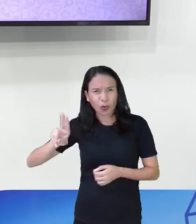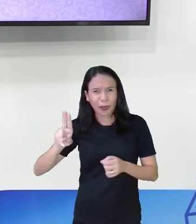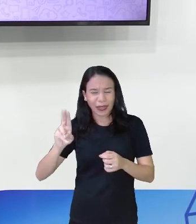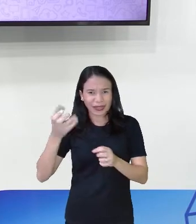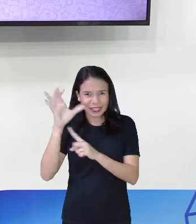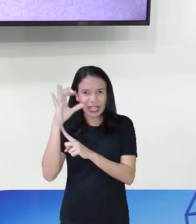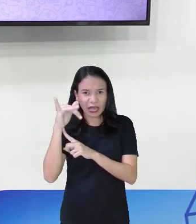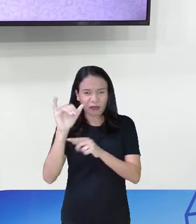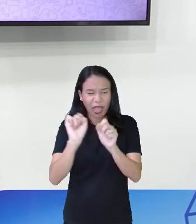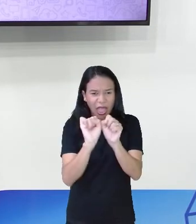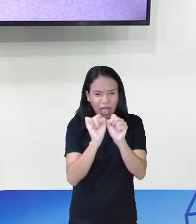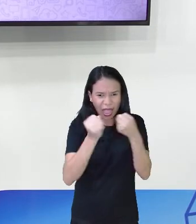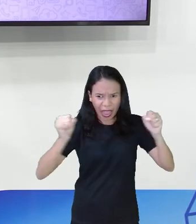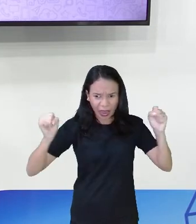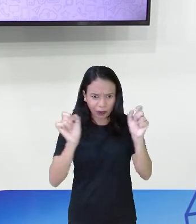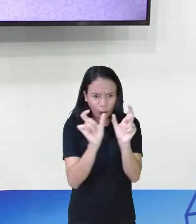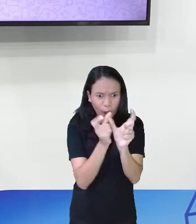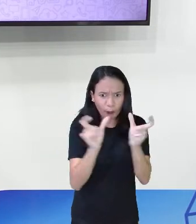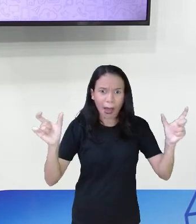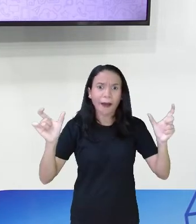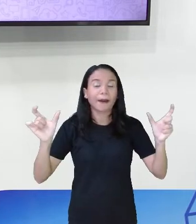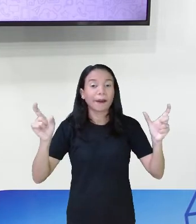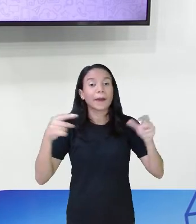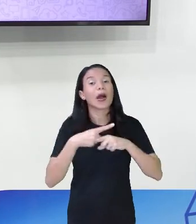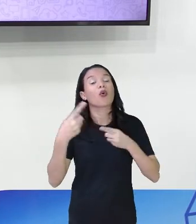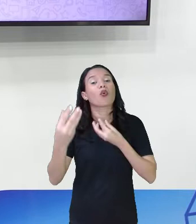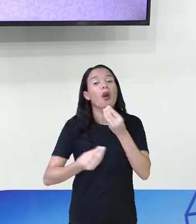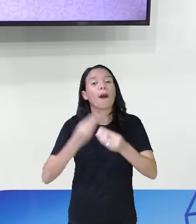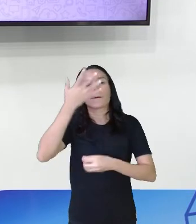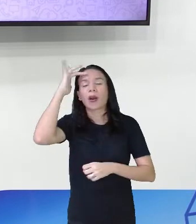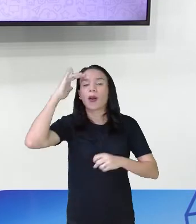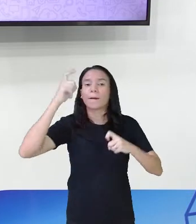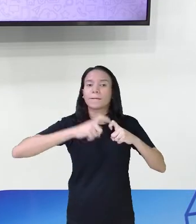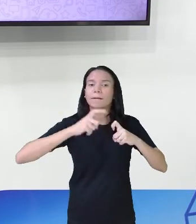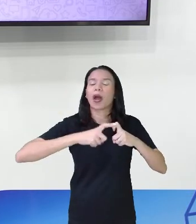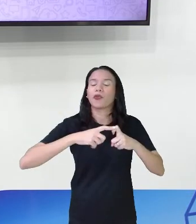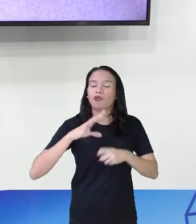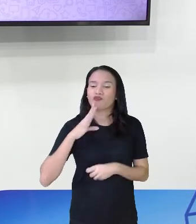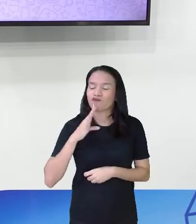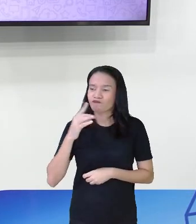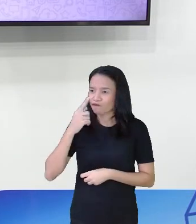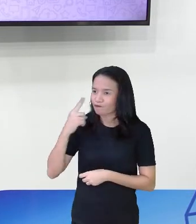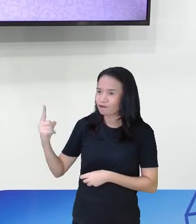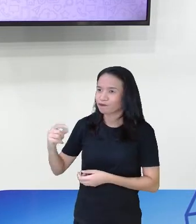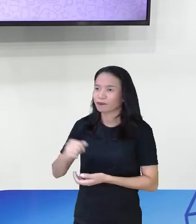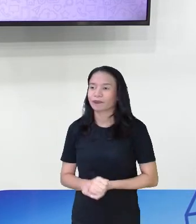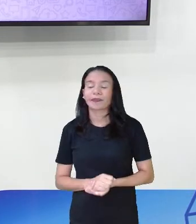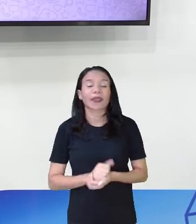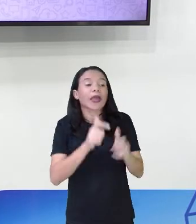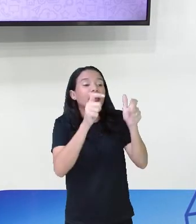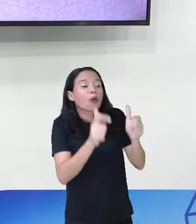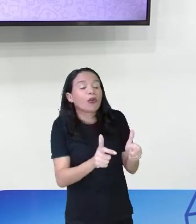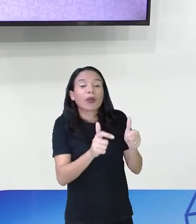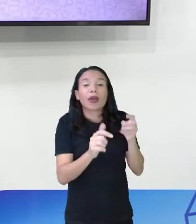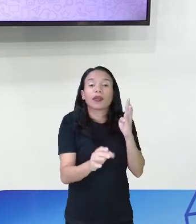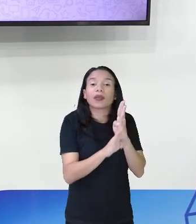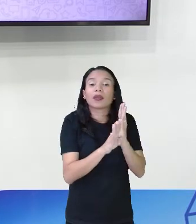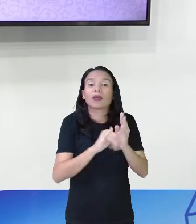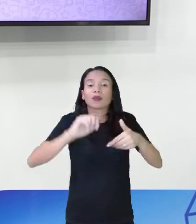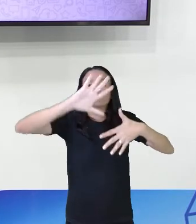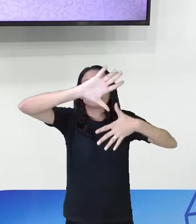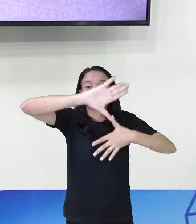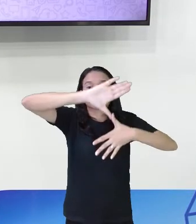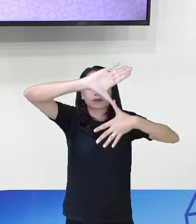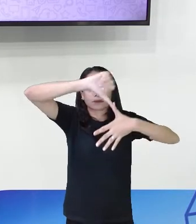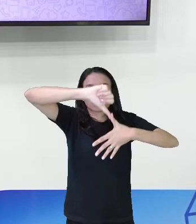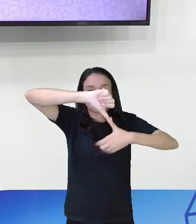pouco estranho, mas assim que os biólogos, veterinários conhecem o tipo de animal. Aí diz onde nós encontramos, que é na América Central e na